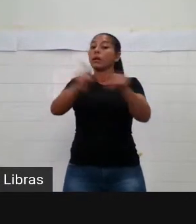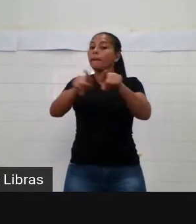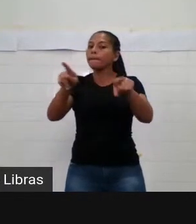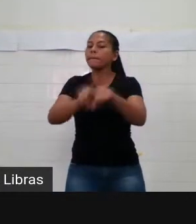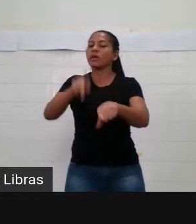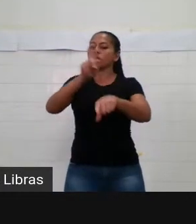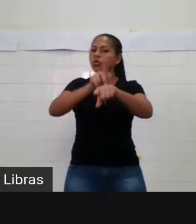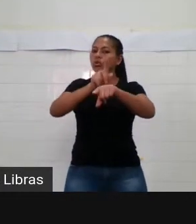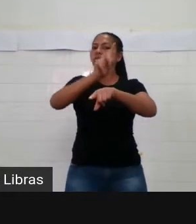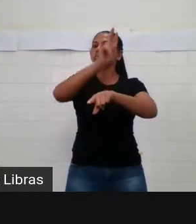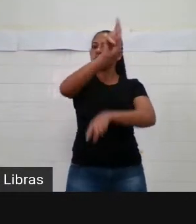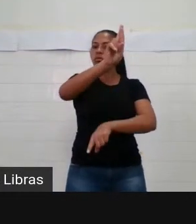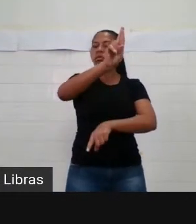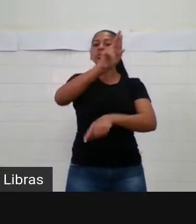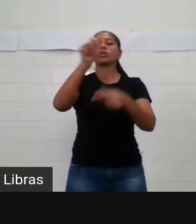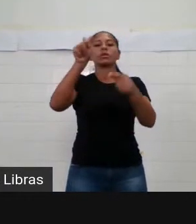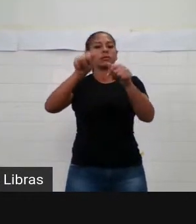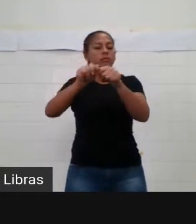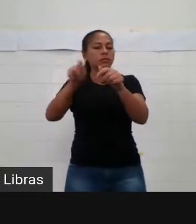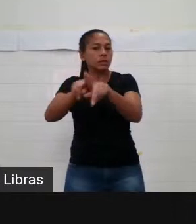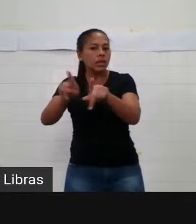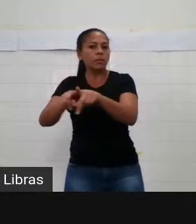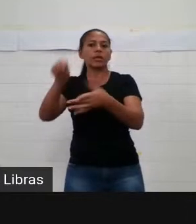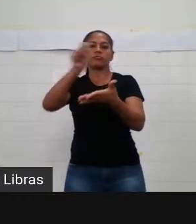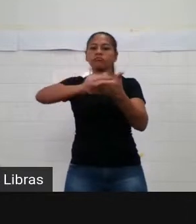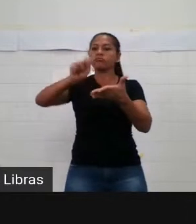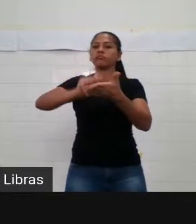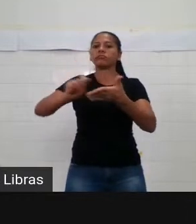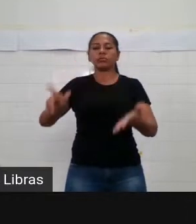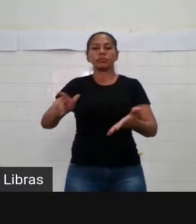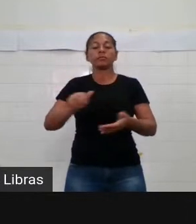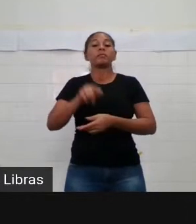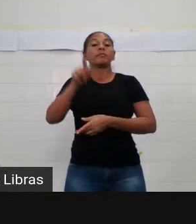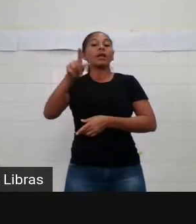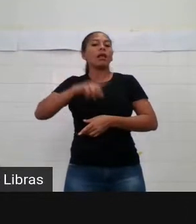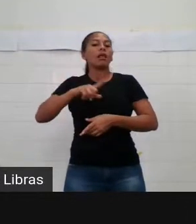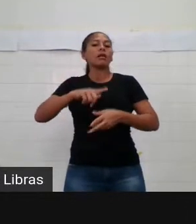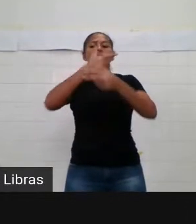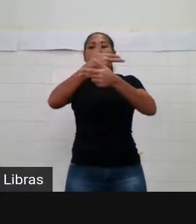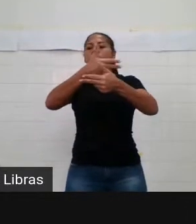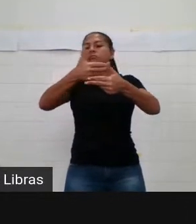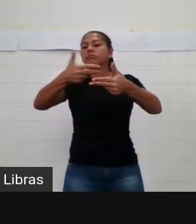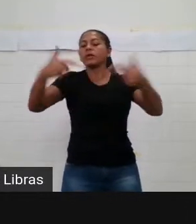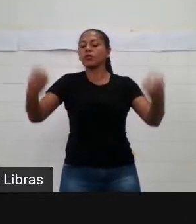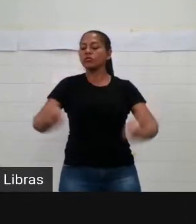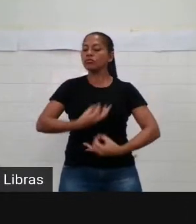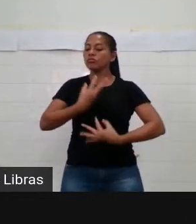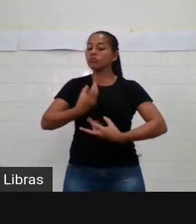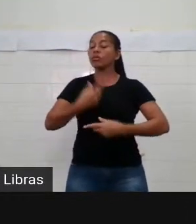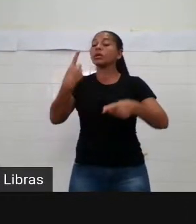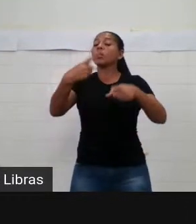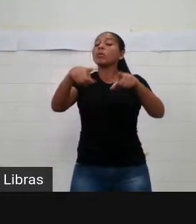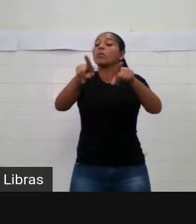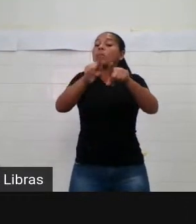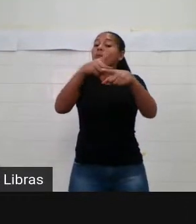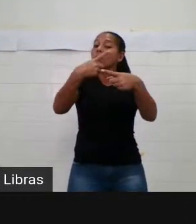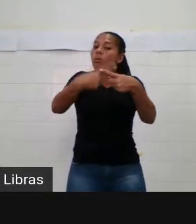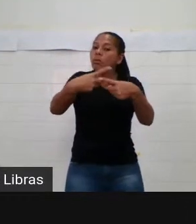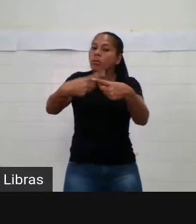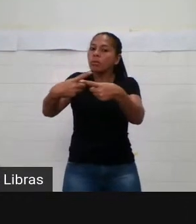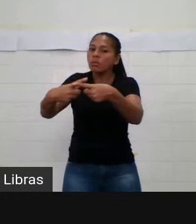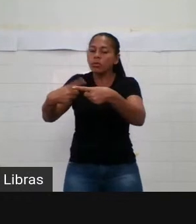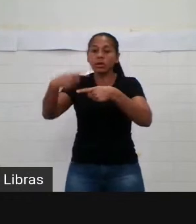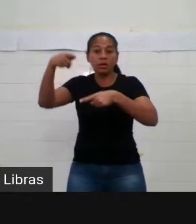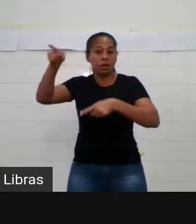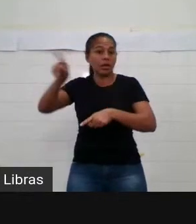e escritora. A Conceição tem uma diversidade na sua poética porque a Conceição, ela não